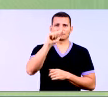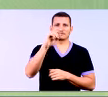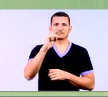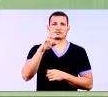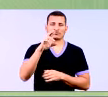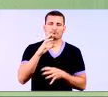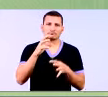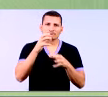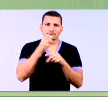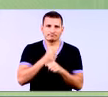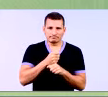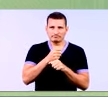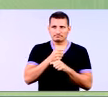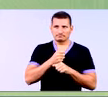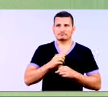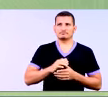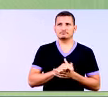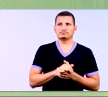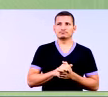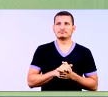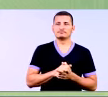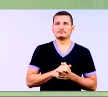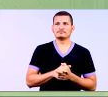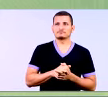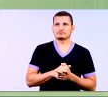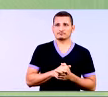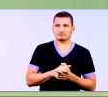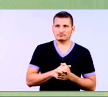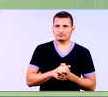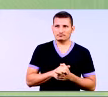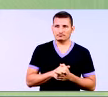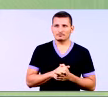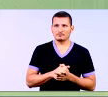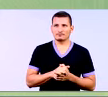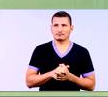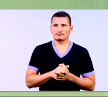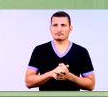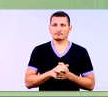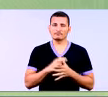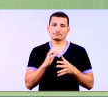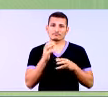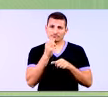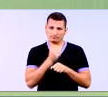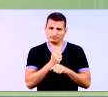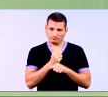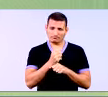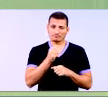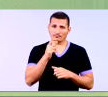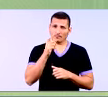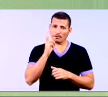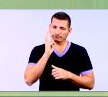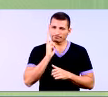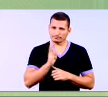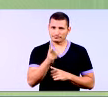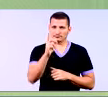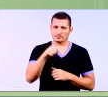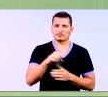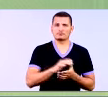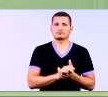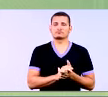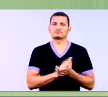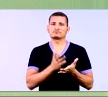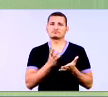E quando eu falo aqui em processador, a gente vai estender isso sempre para